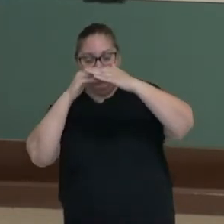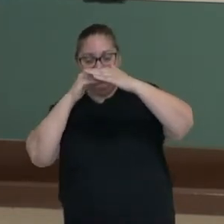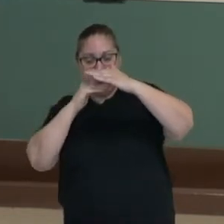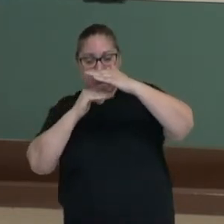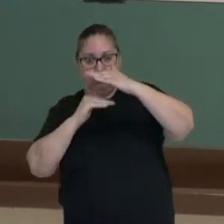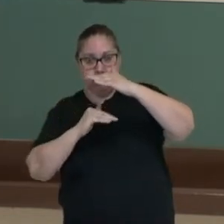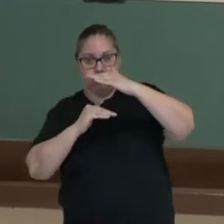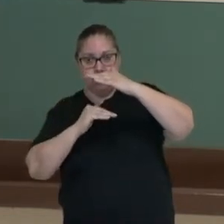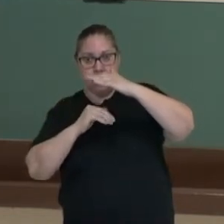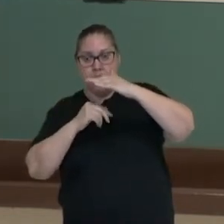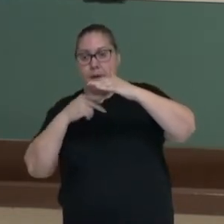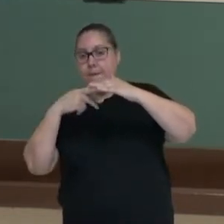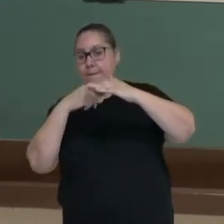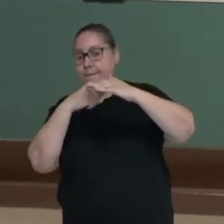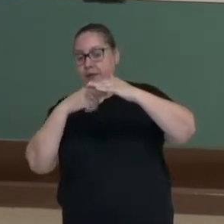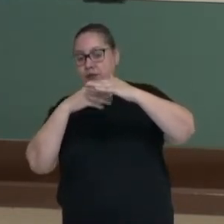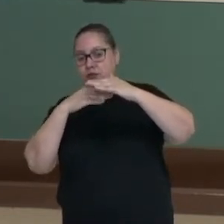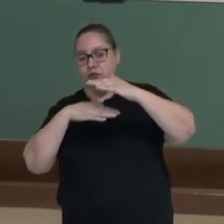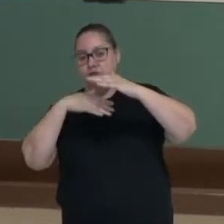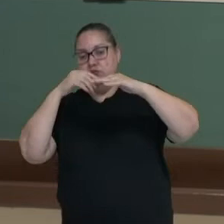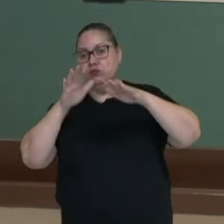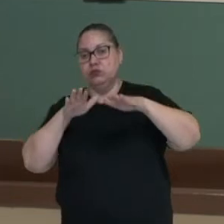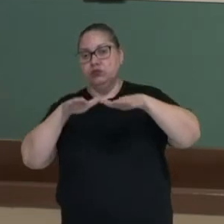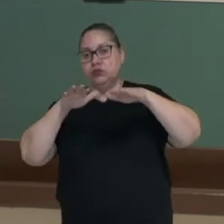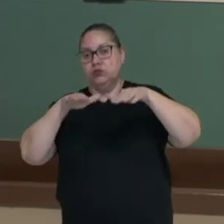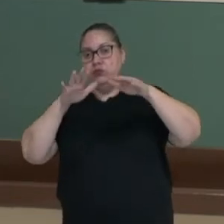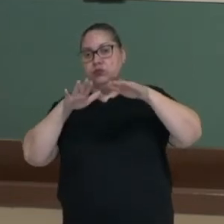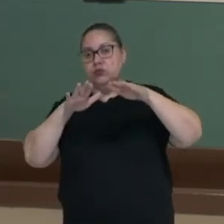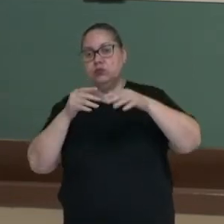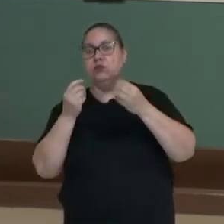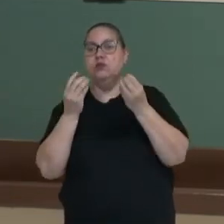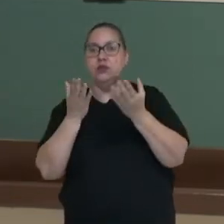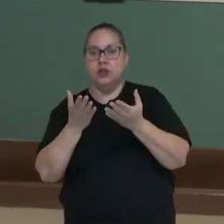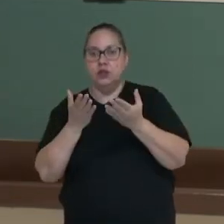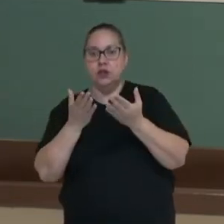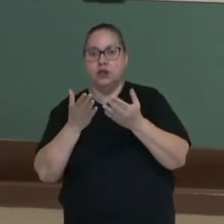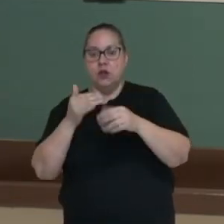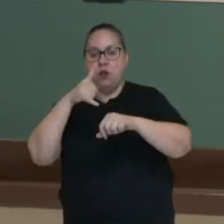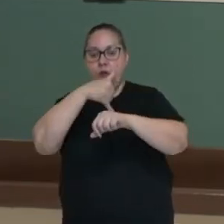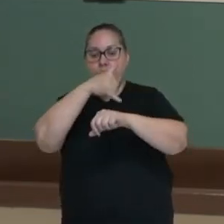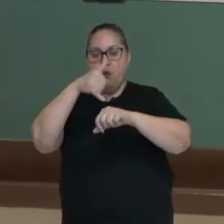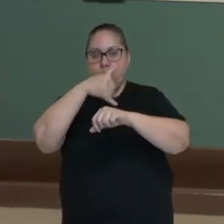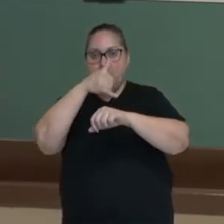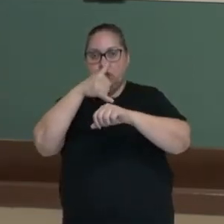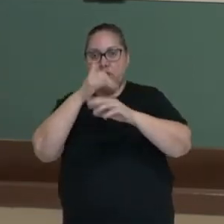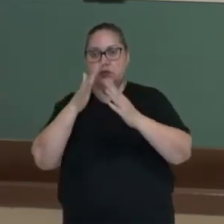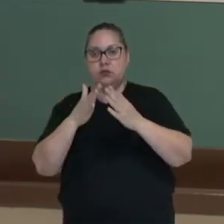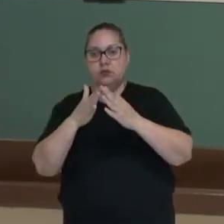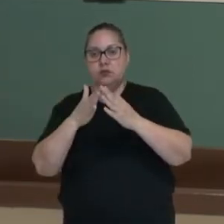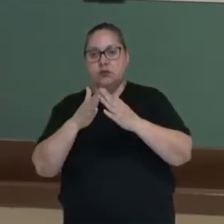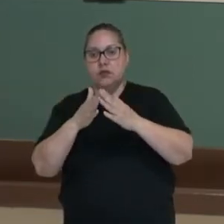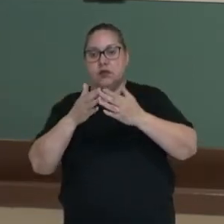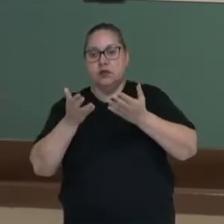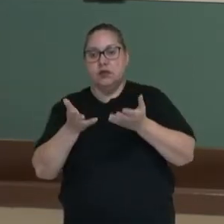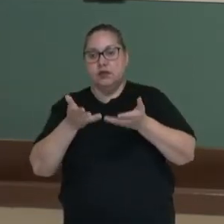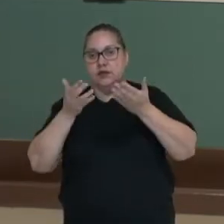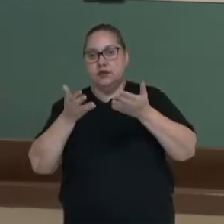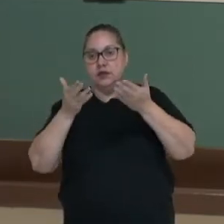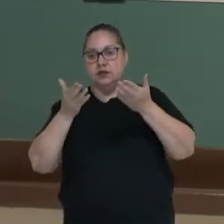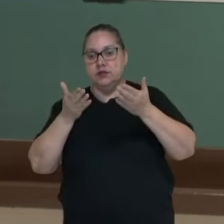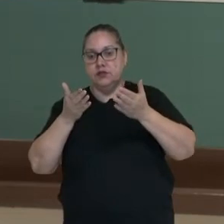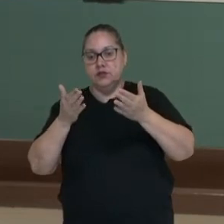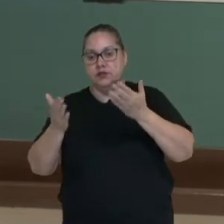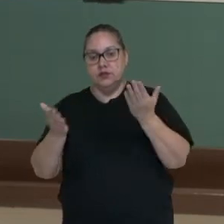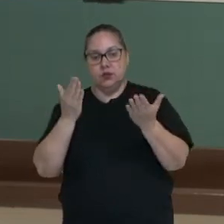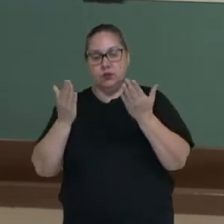afunda, menos denso, flutua. Como foi o caso do óleo de cozinha. É menos denso se comparado